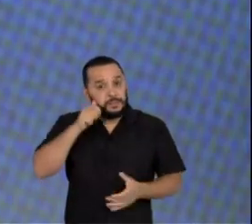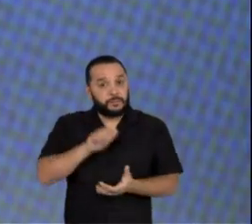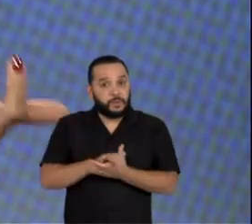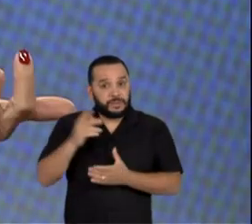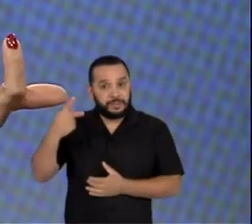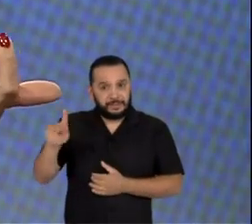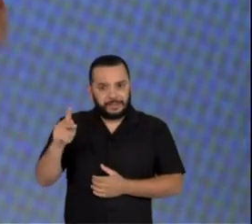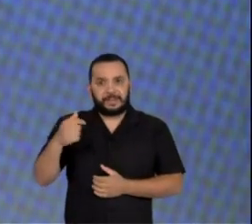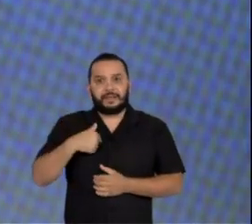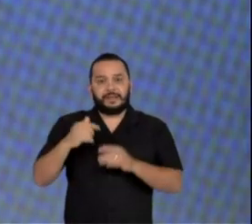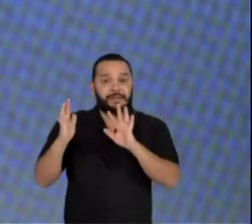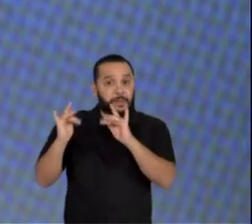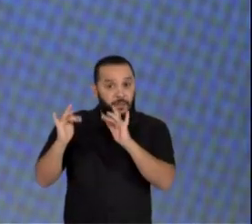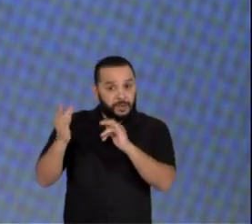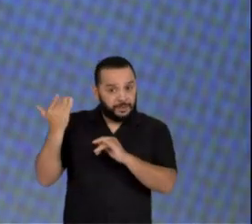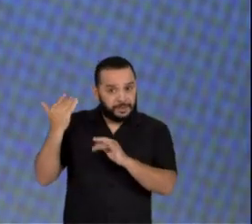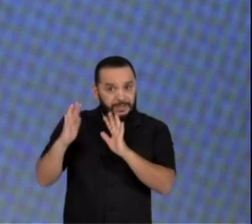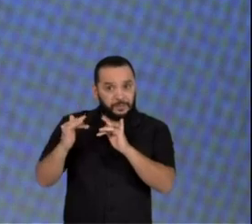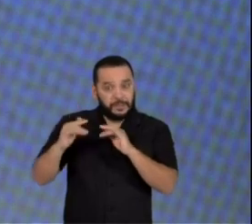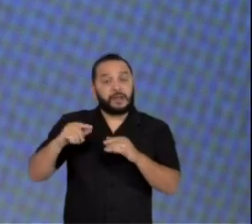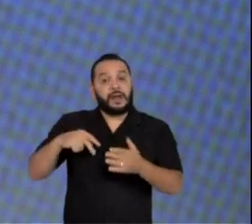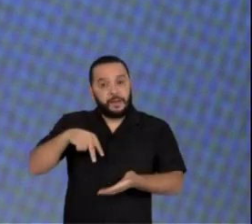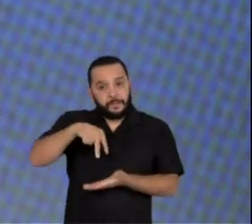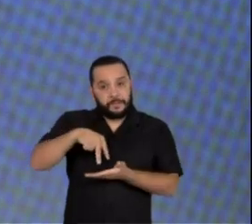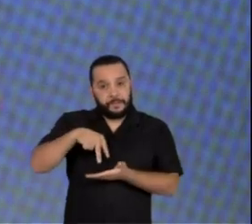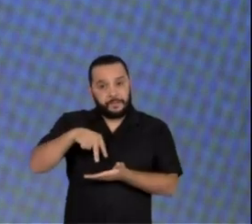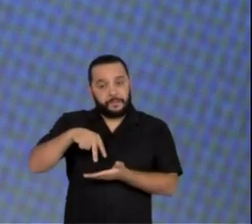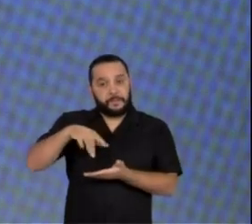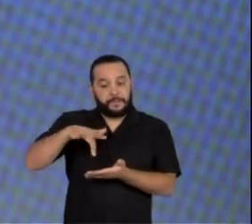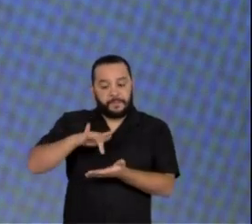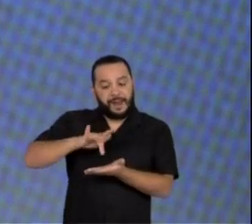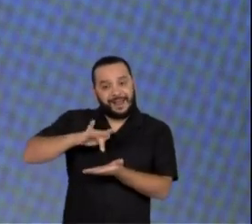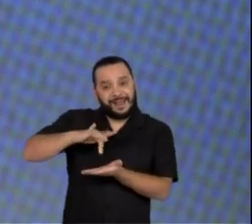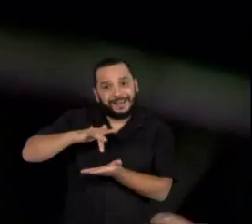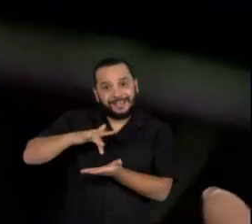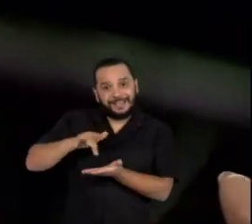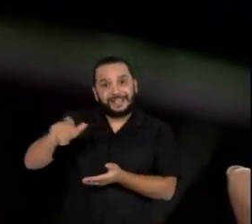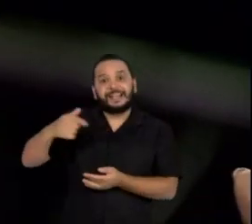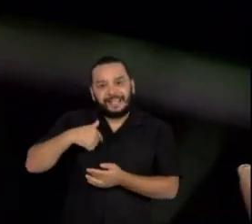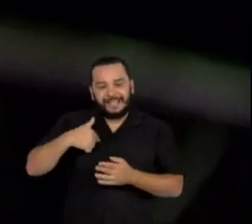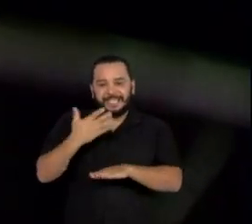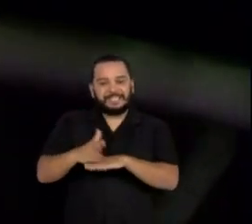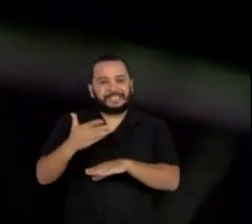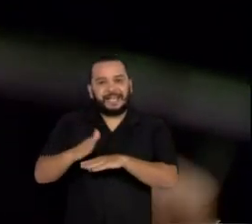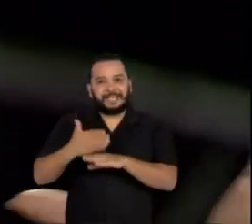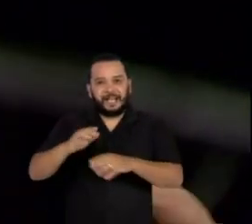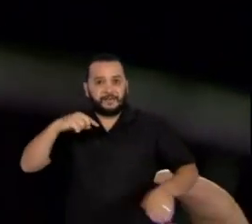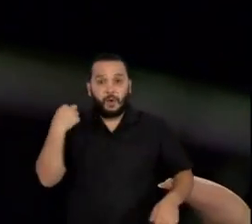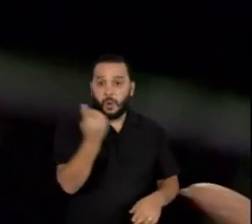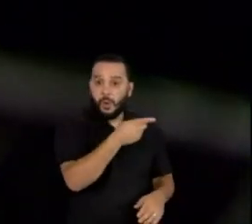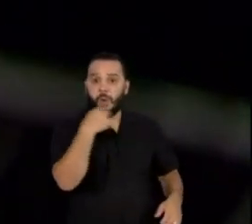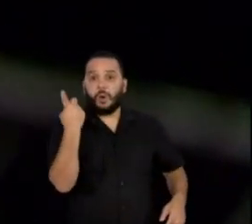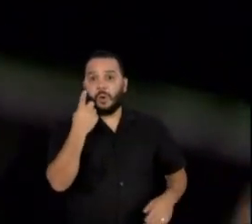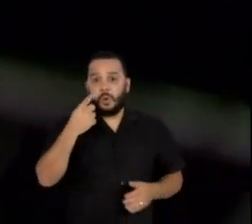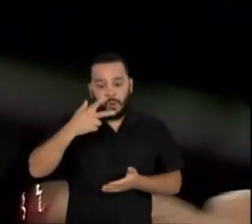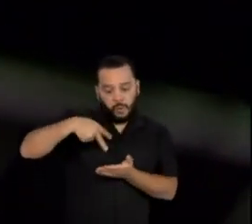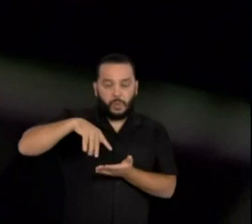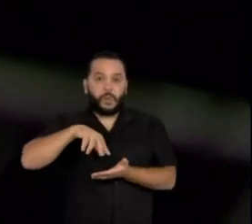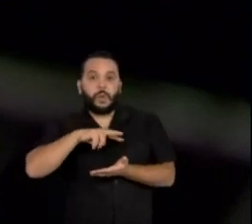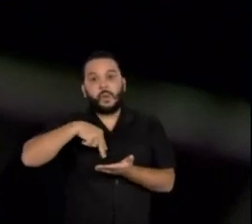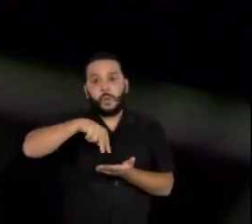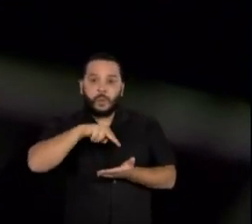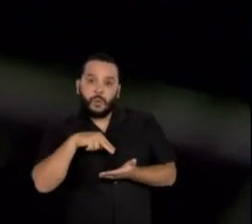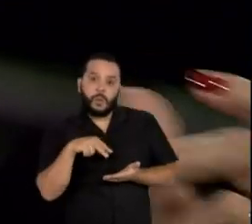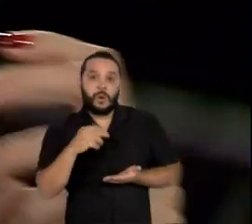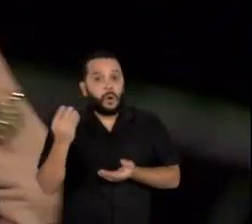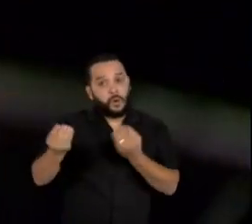hoje era sua namorada, era bailarina. Então ele ensaiava uns rodopios, umas piruetes e ficava dando para